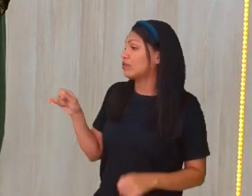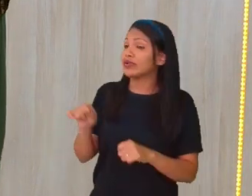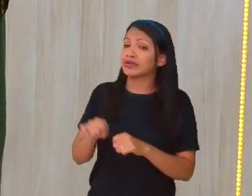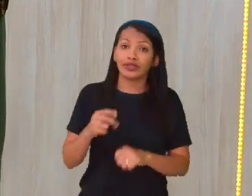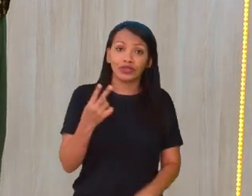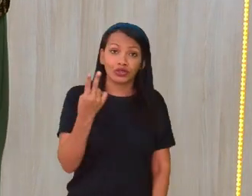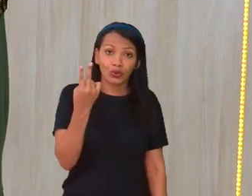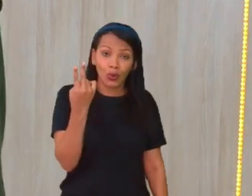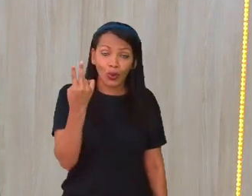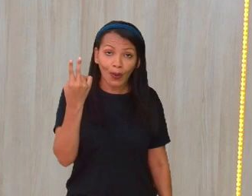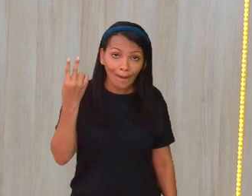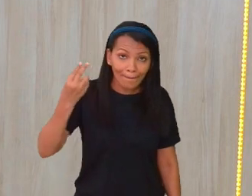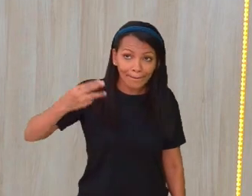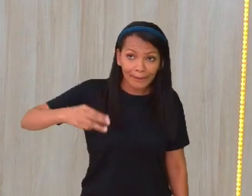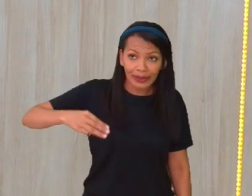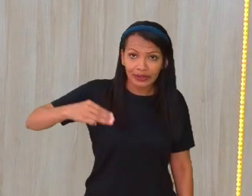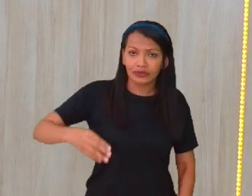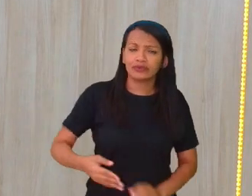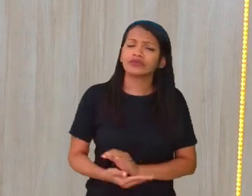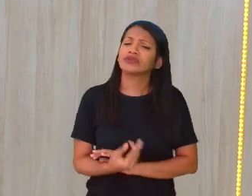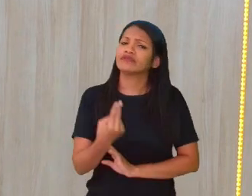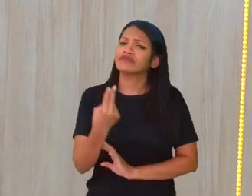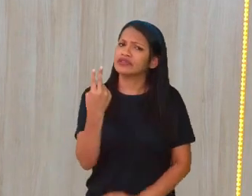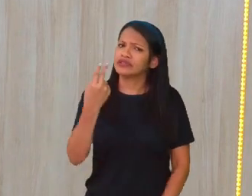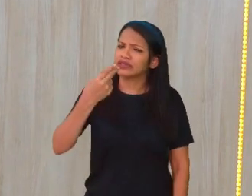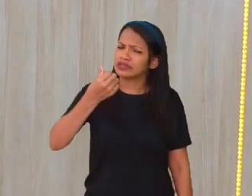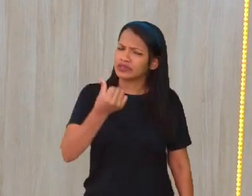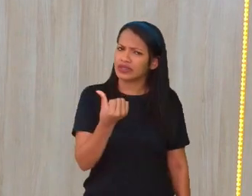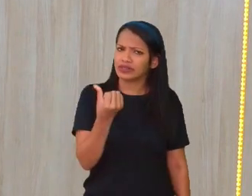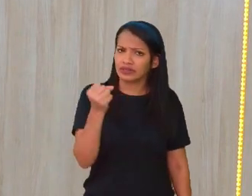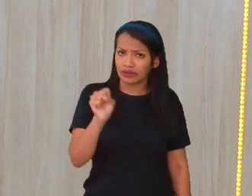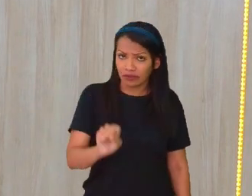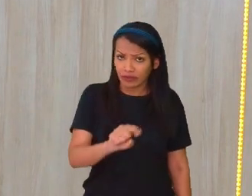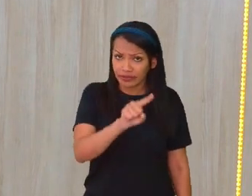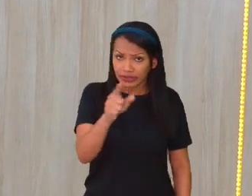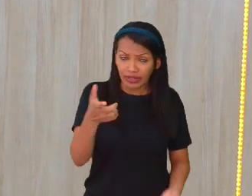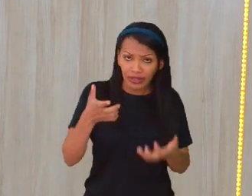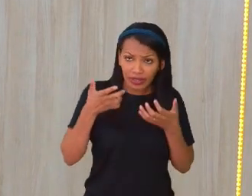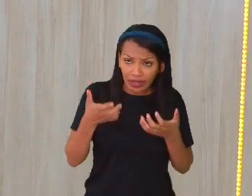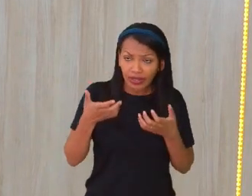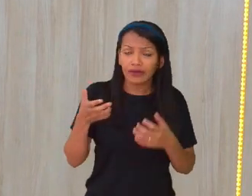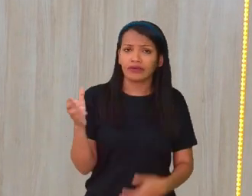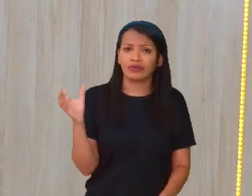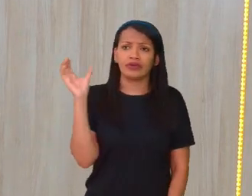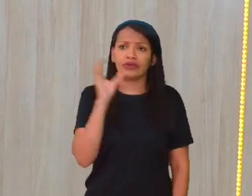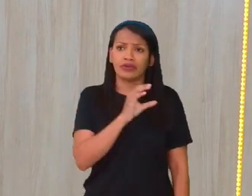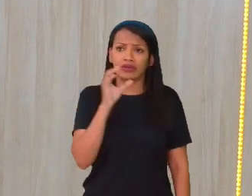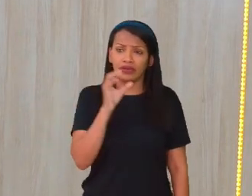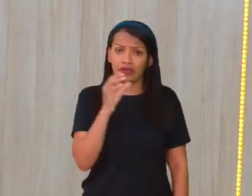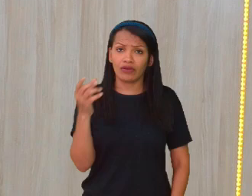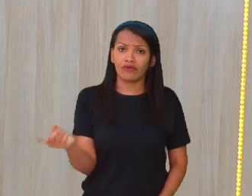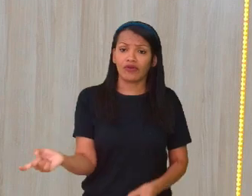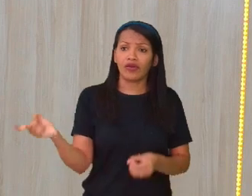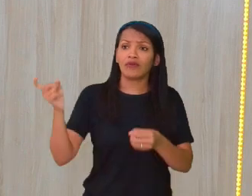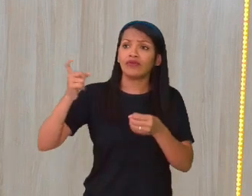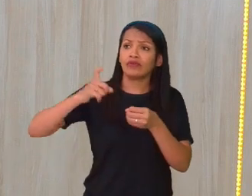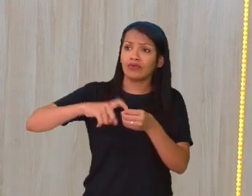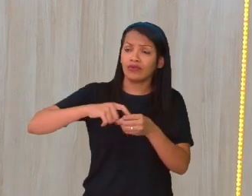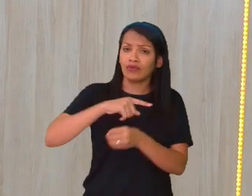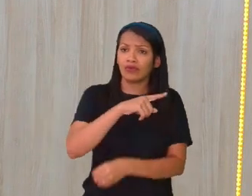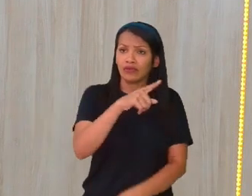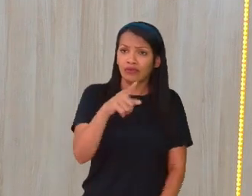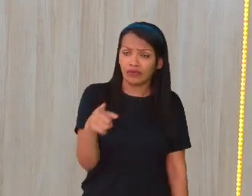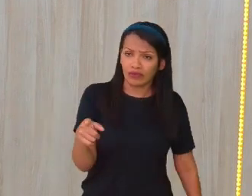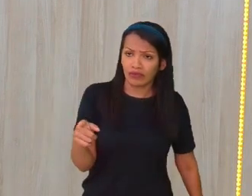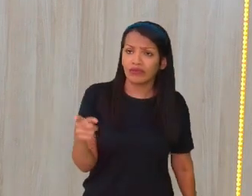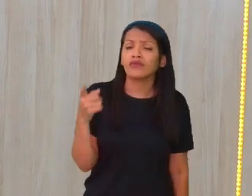2 minutos e 26 segundos. Se vocês quiserem fazer esse jogo mais rápido, a gente está voltando aqui, ó. Vocês